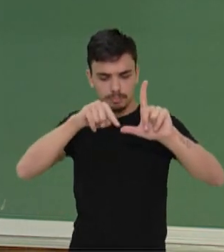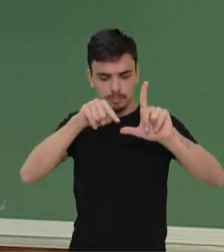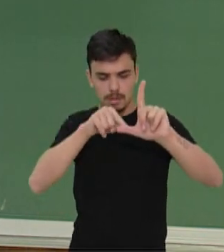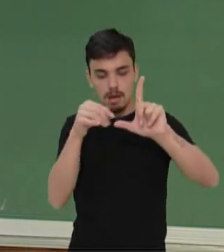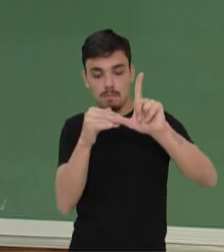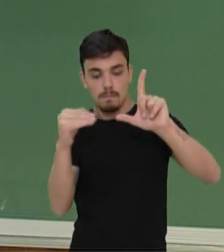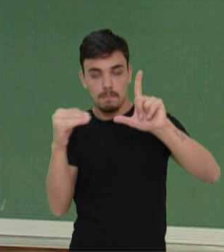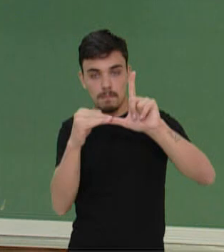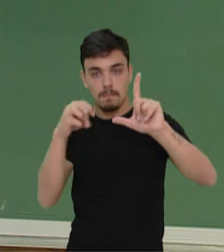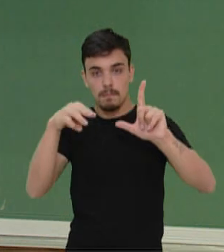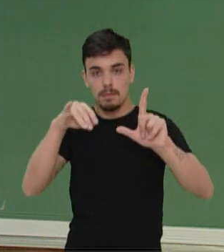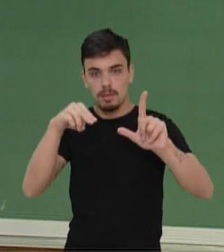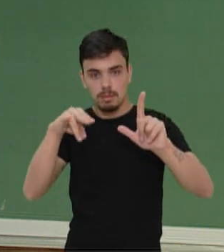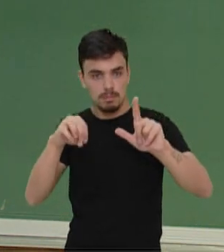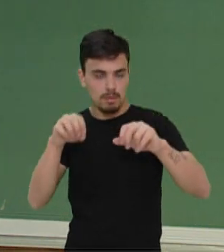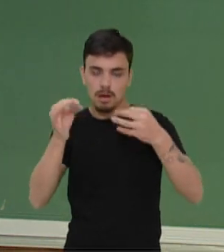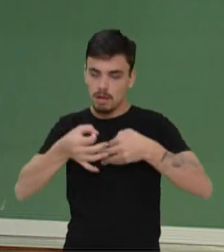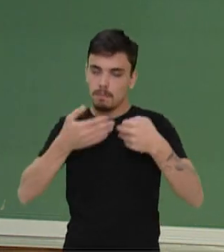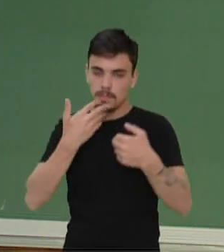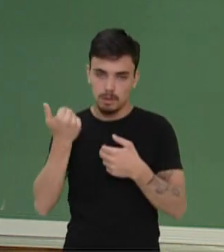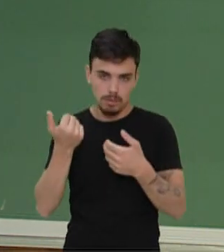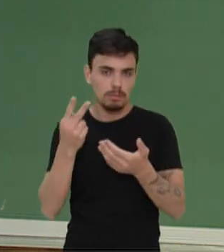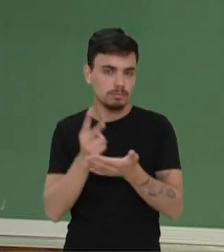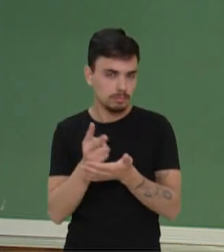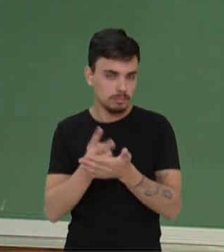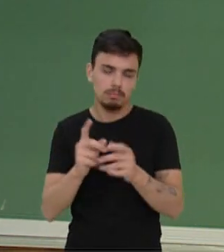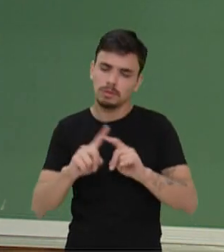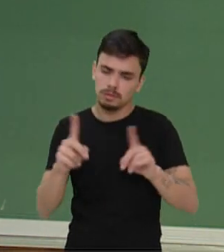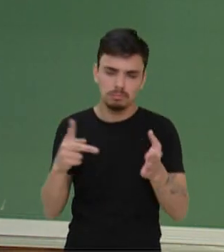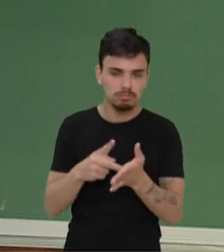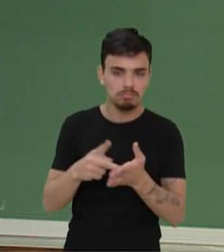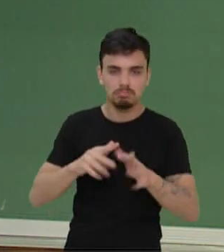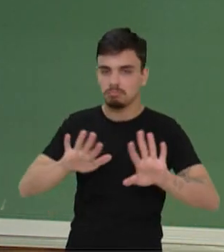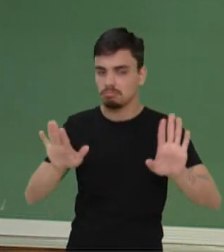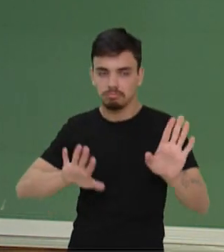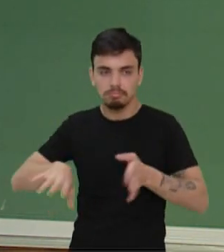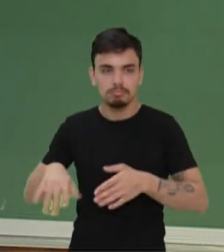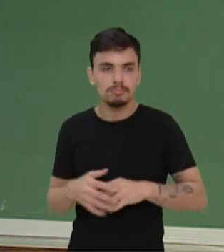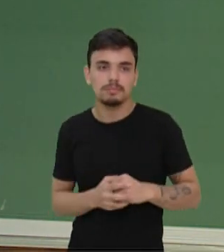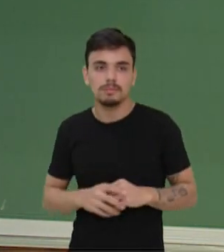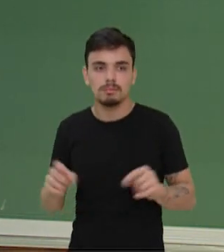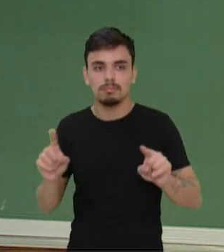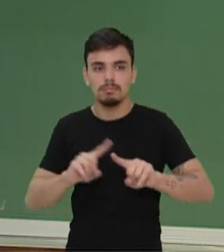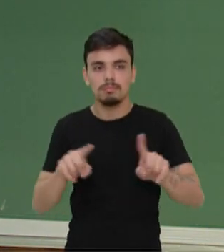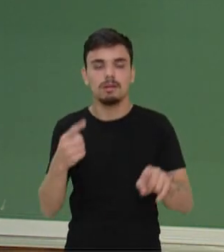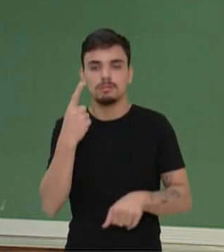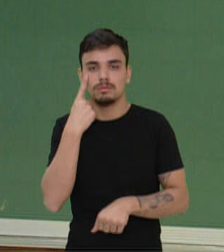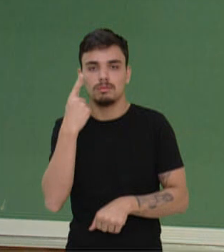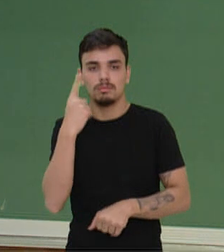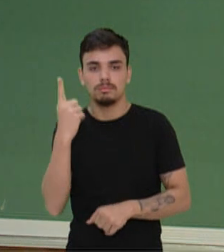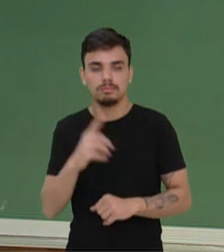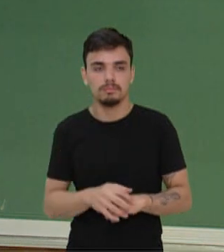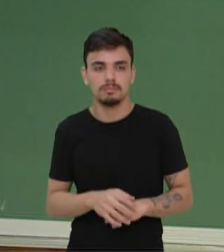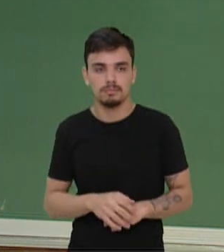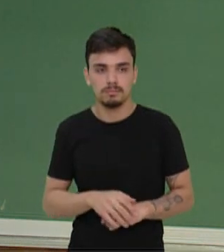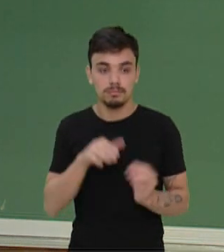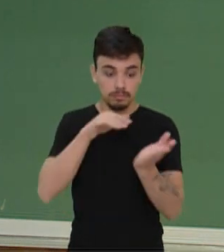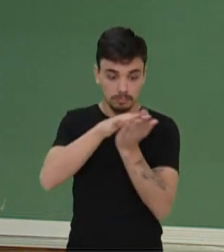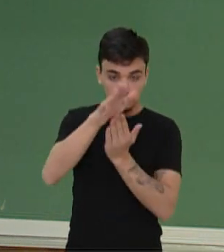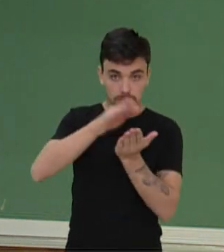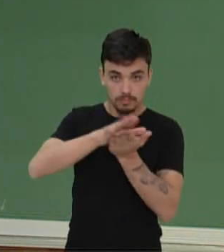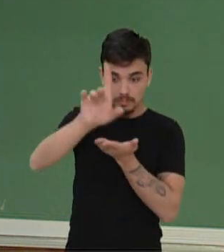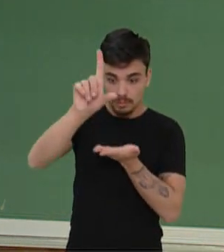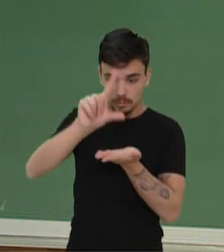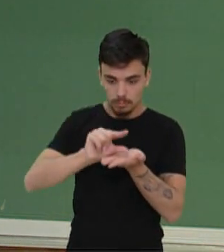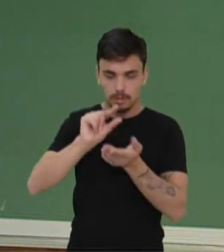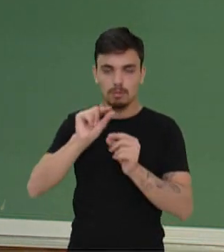é, de certa forma, melhor para a gente. Nem sempre é verdade, mas, né? Veja, o custo mínimo está aqui, então, né?